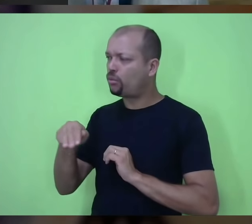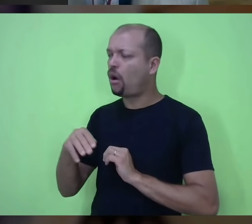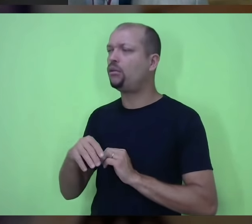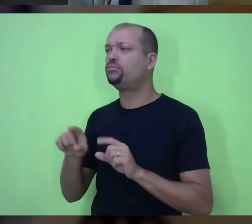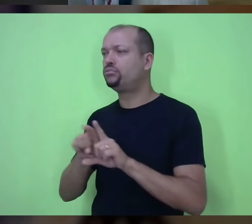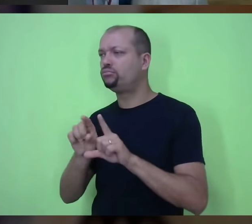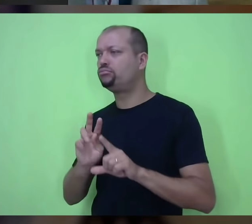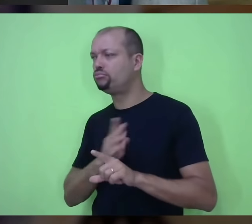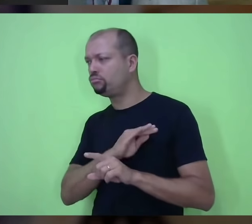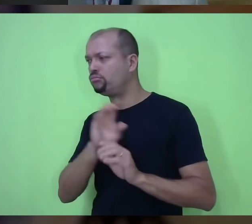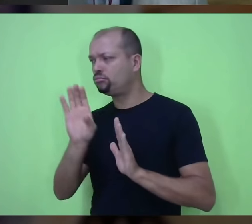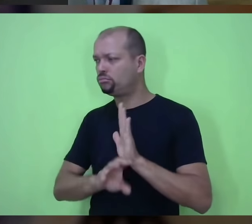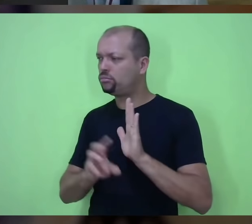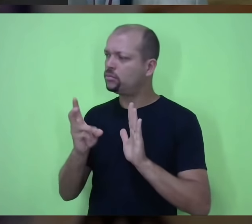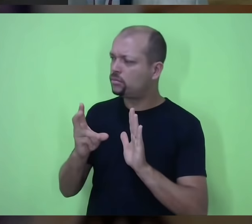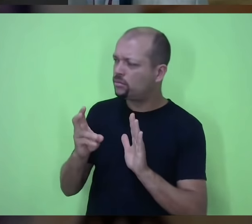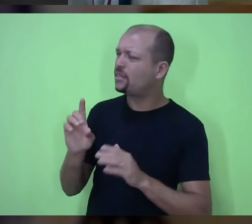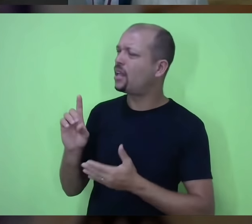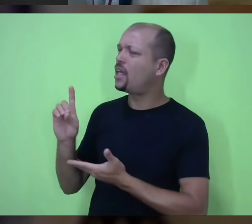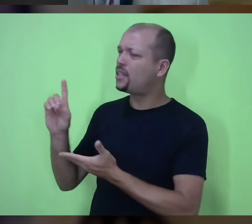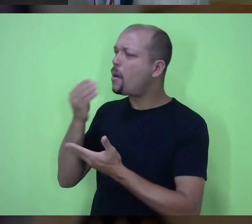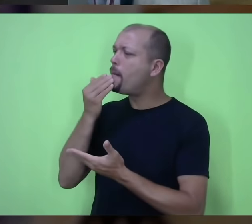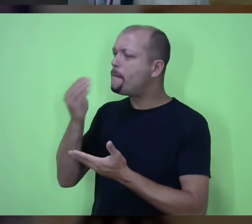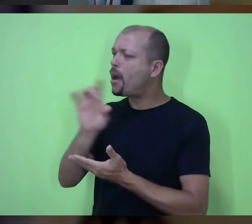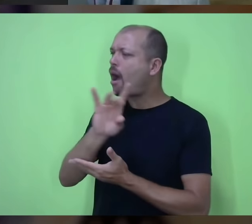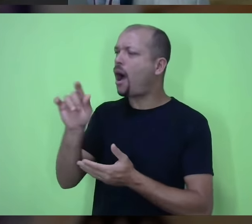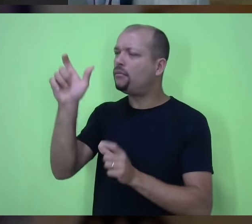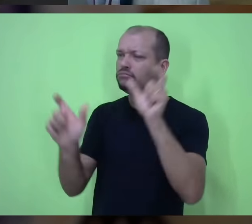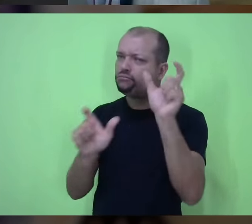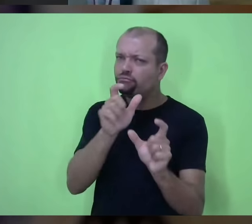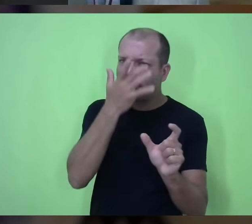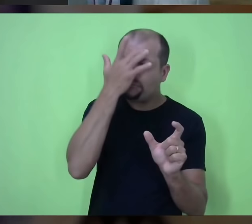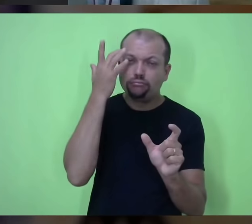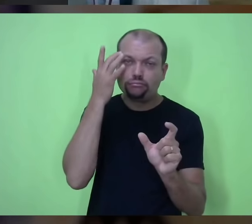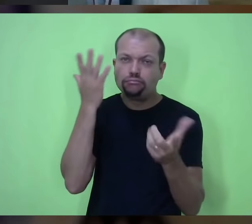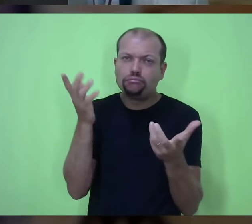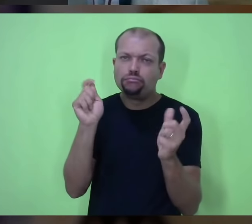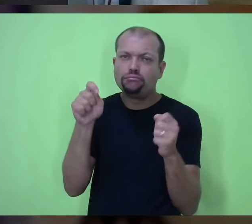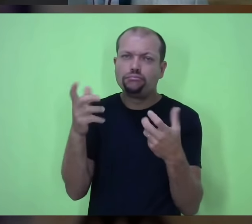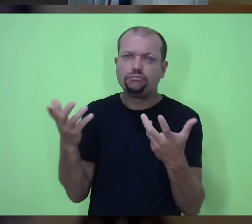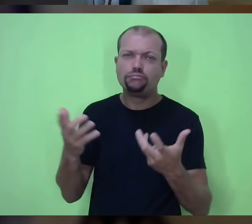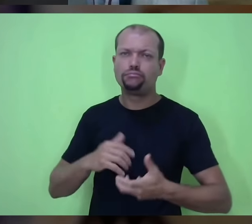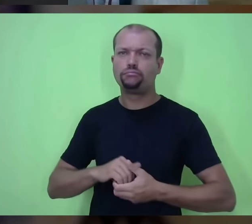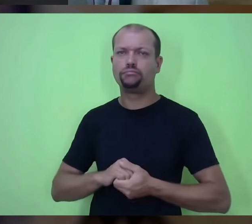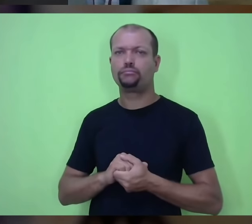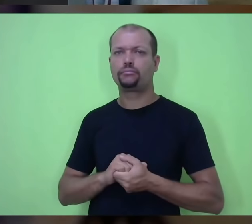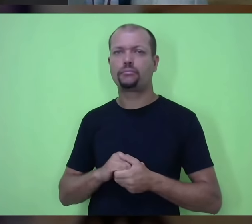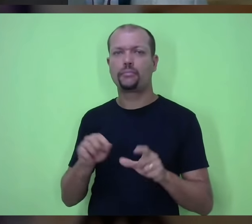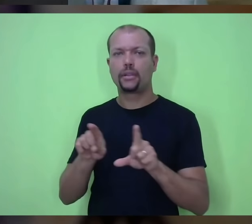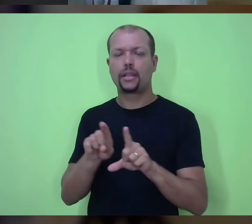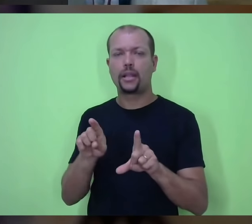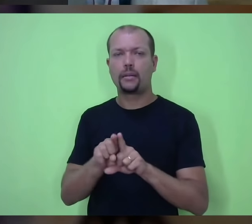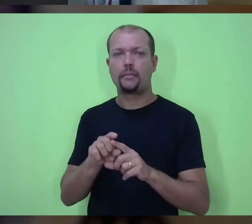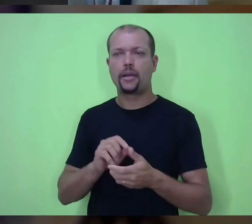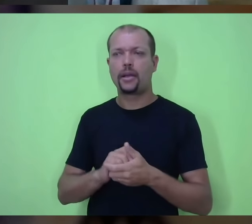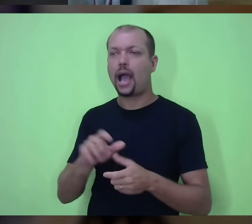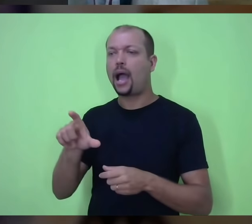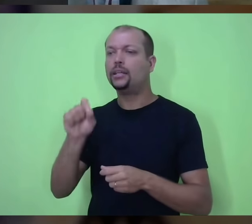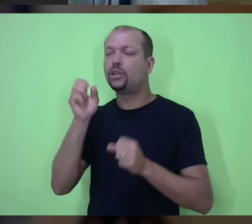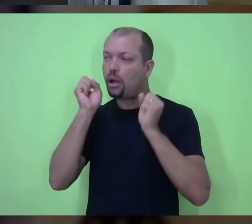Hebreus 13, enfim, o que, que Deus pede a cada ser humano e o que, que essas